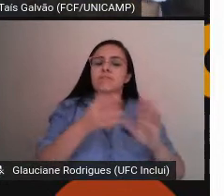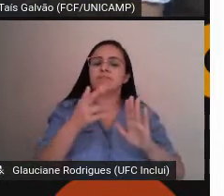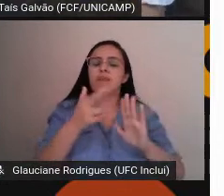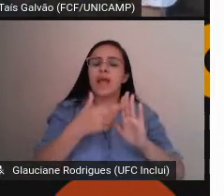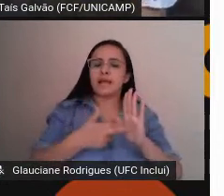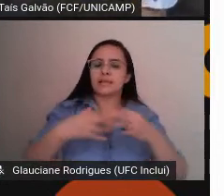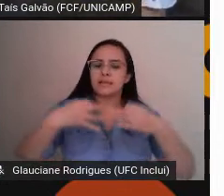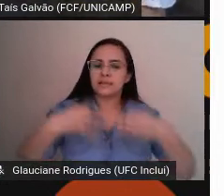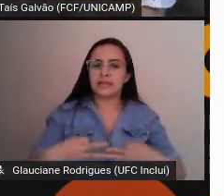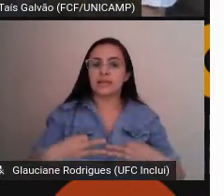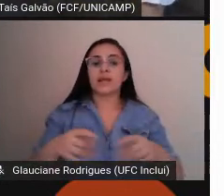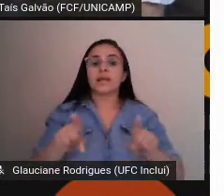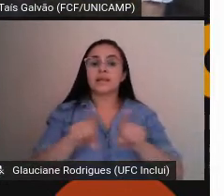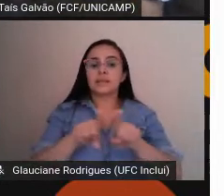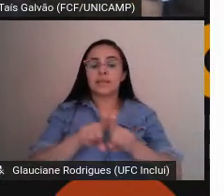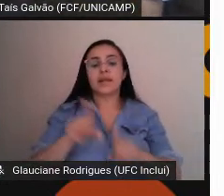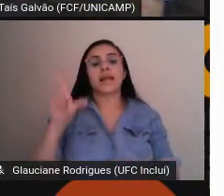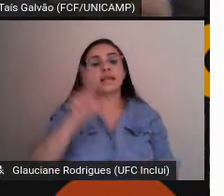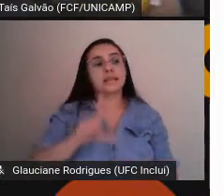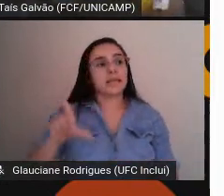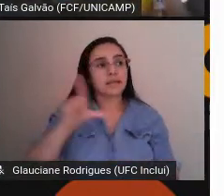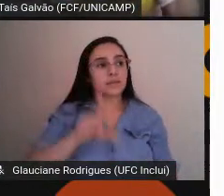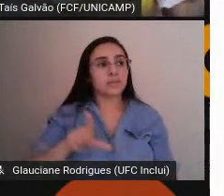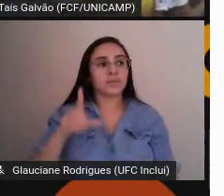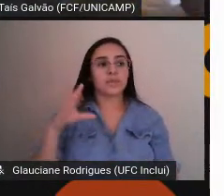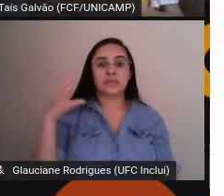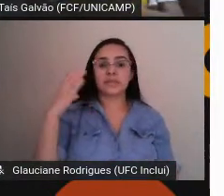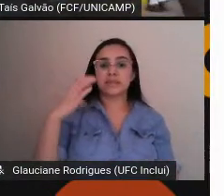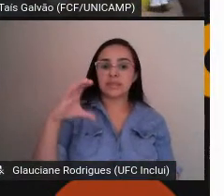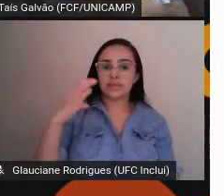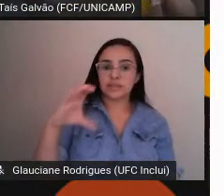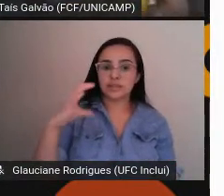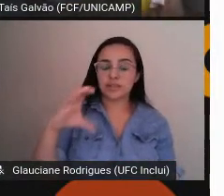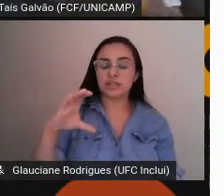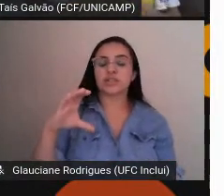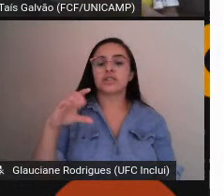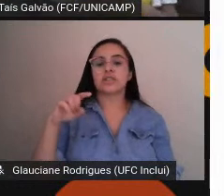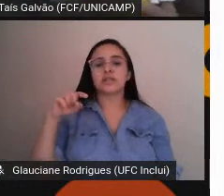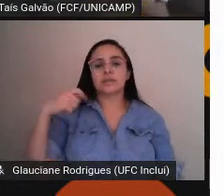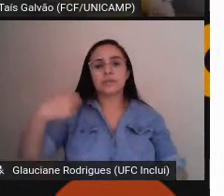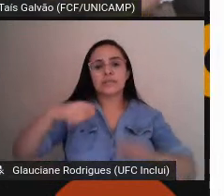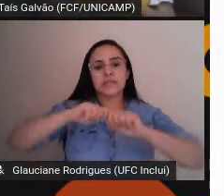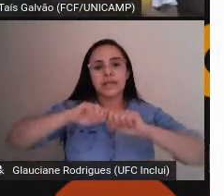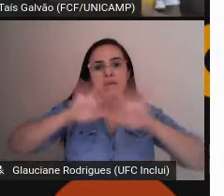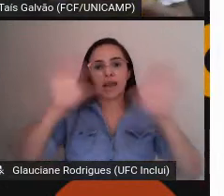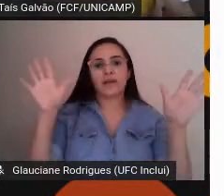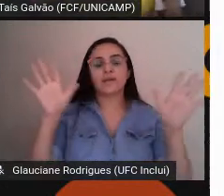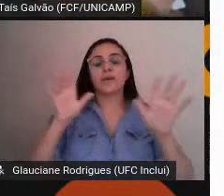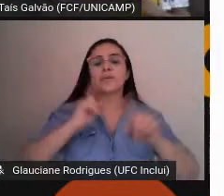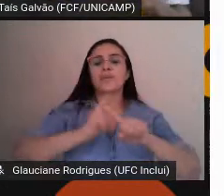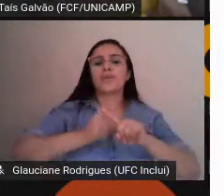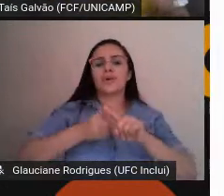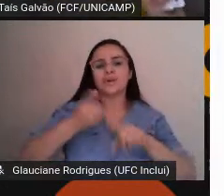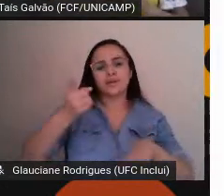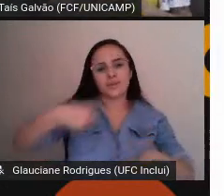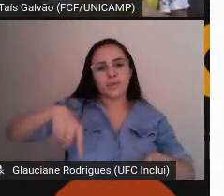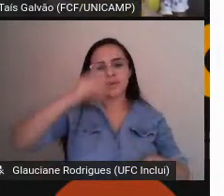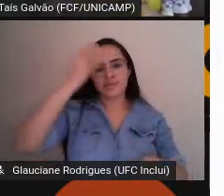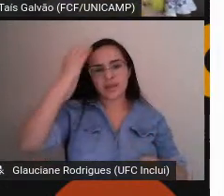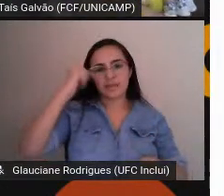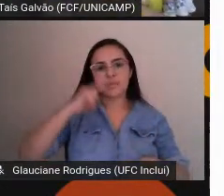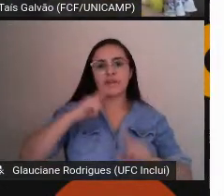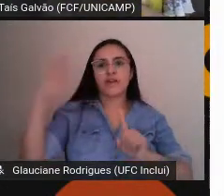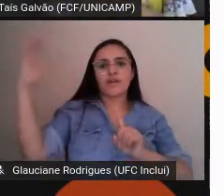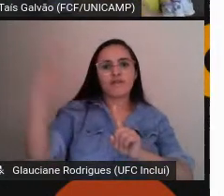clareza que a literatura científica tem vieses, né? Como que eu mencionei, viés de publicação, conflitos de interesse, enfim. Então, espero